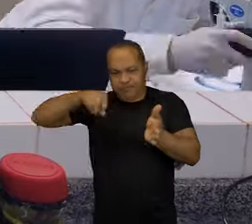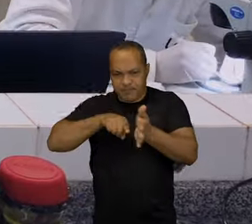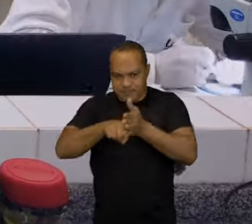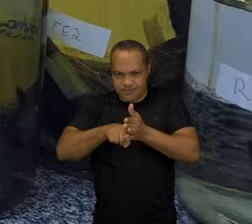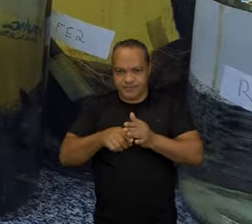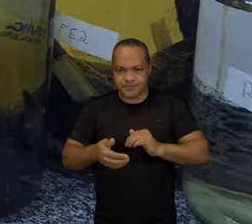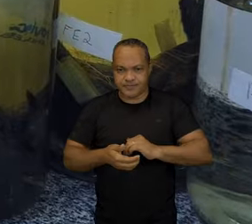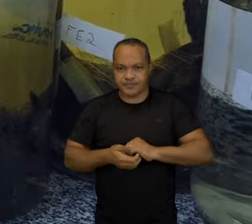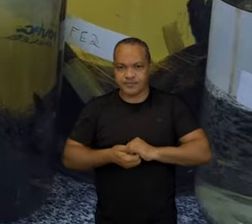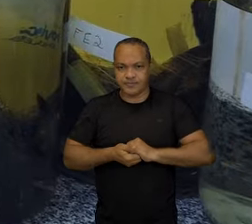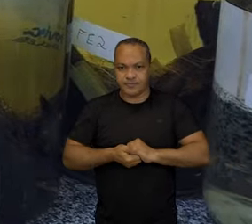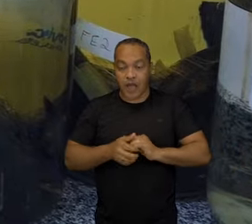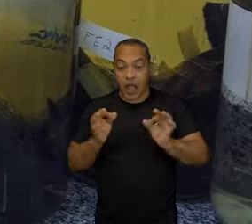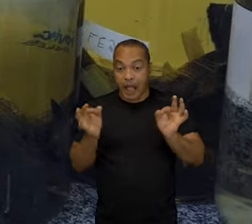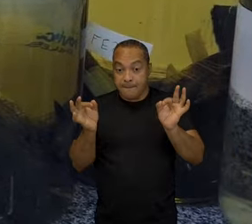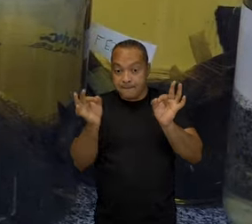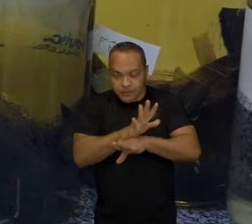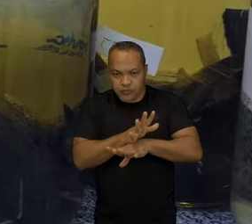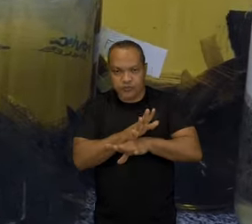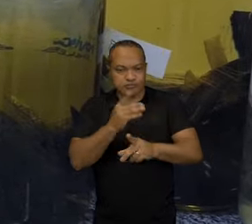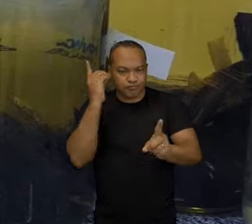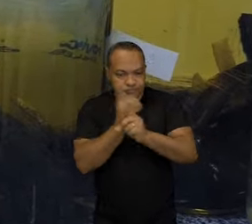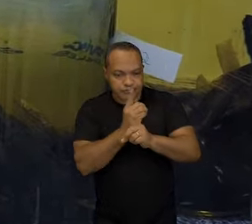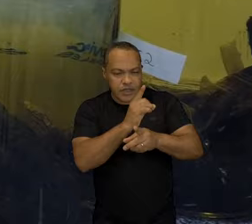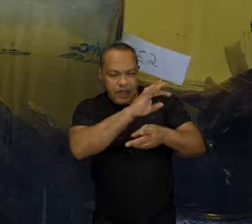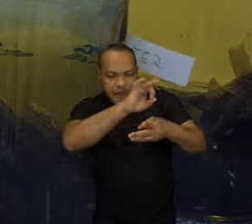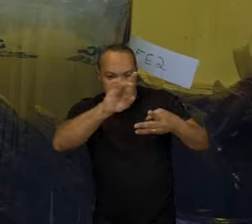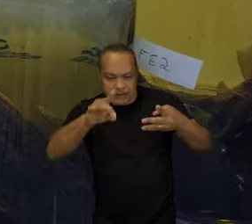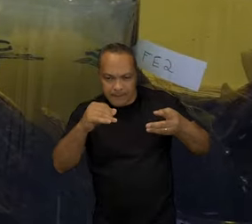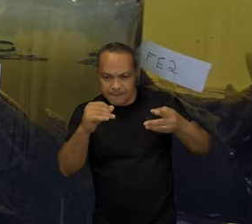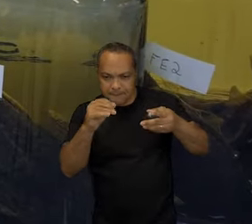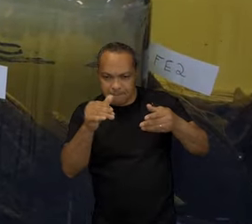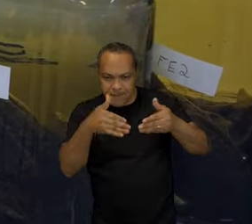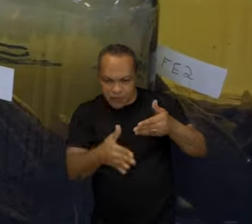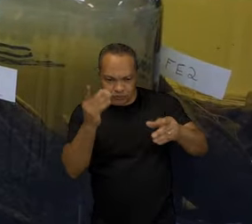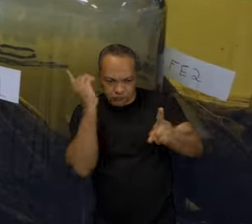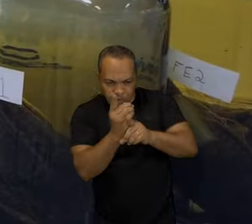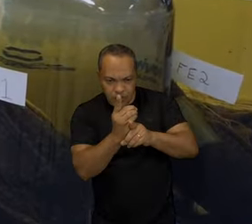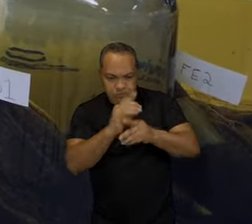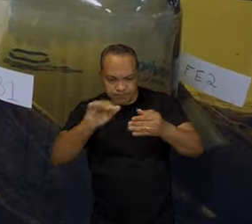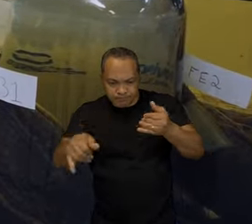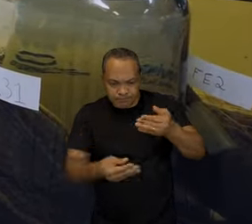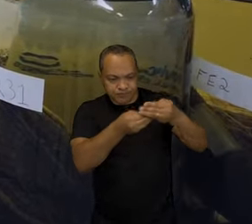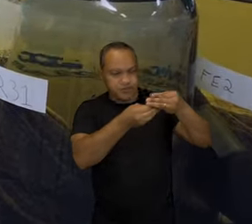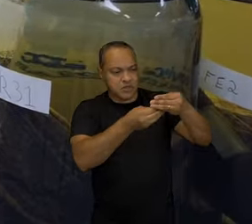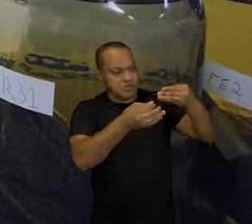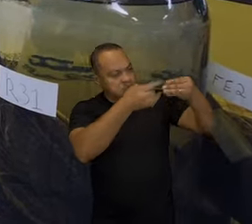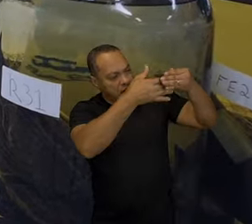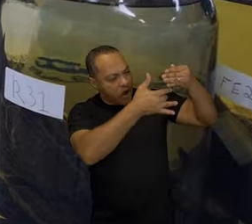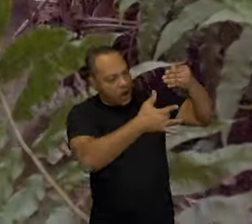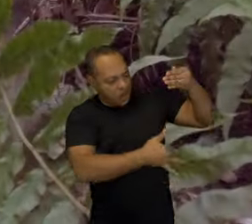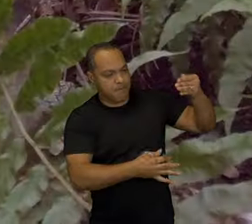pesquisas. Após confirmar a identidade de todas as espécies, o inventário está